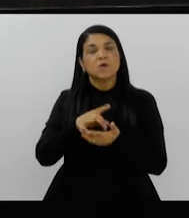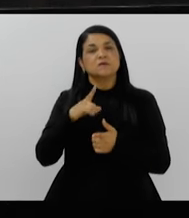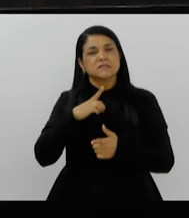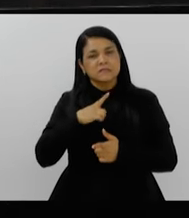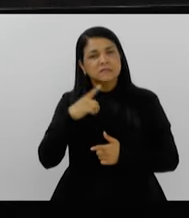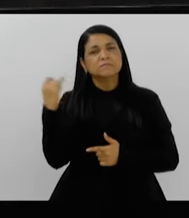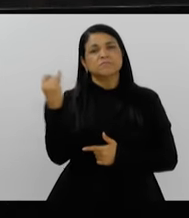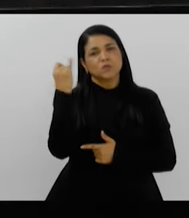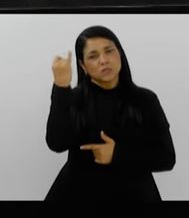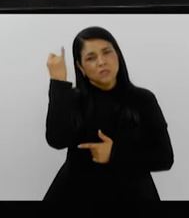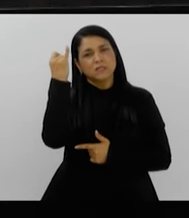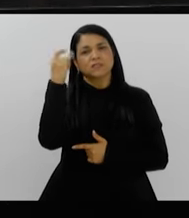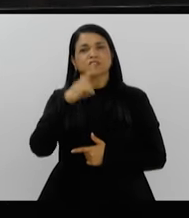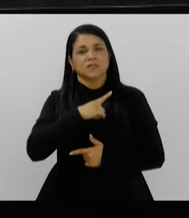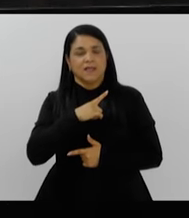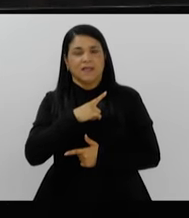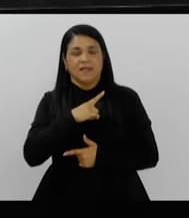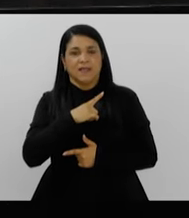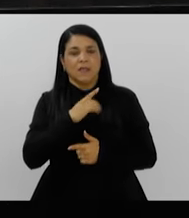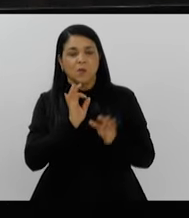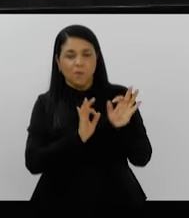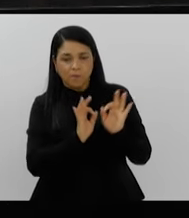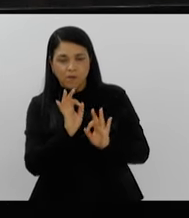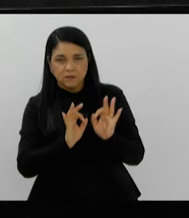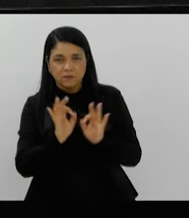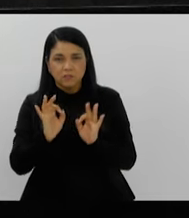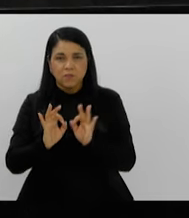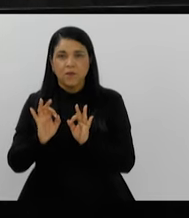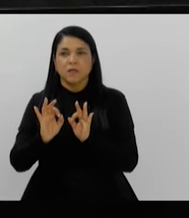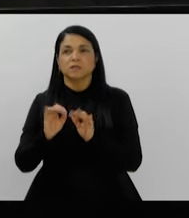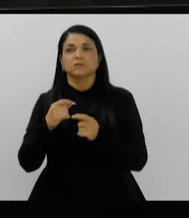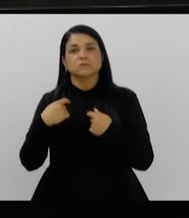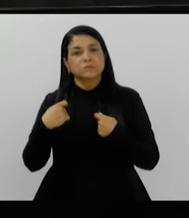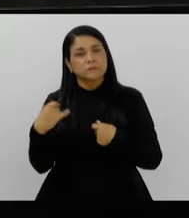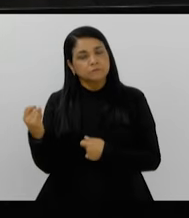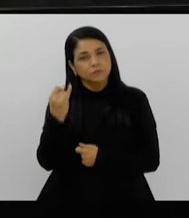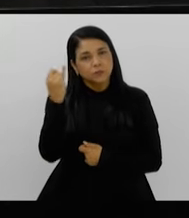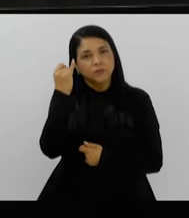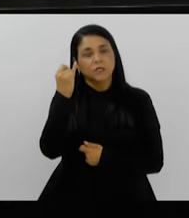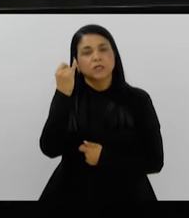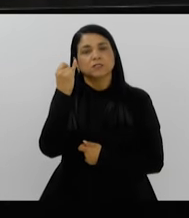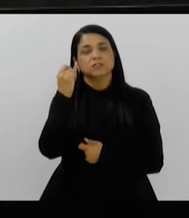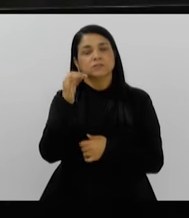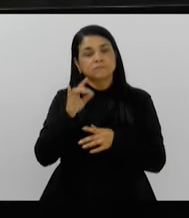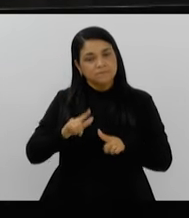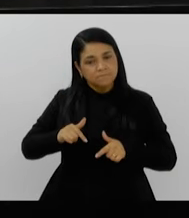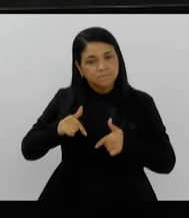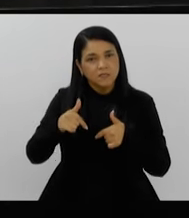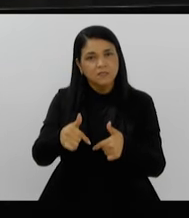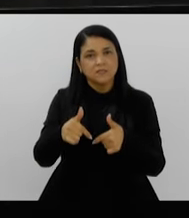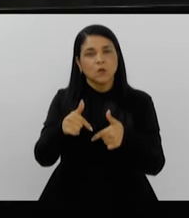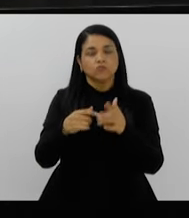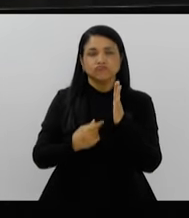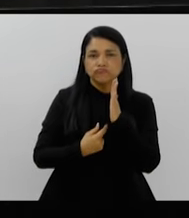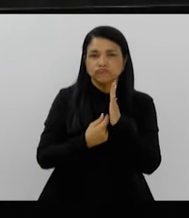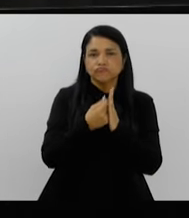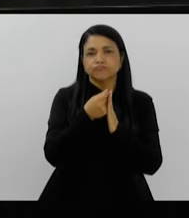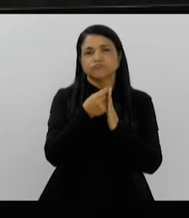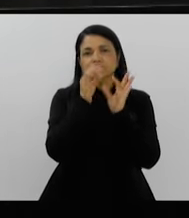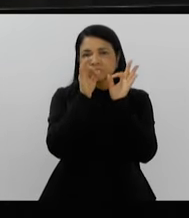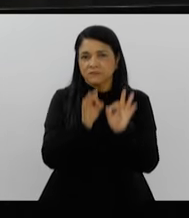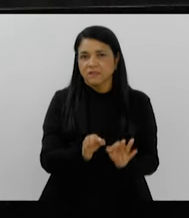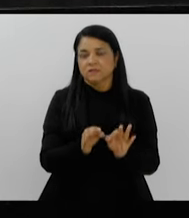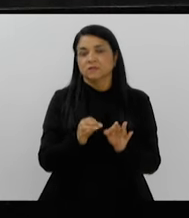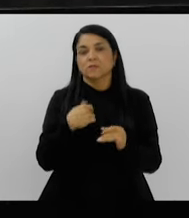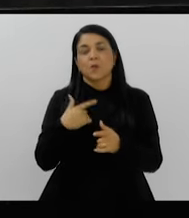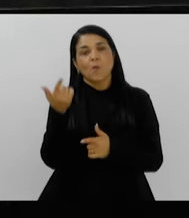é importante o planejamento, o quanto é importante a aplicação correta do orçamento para que a gente